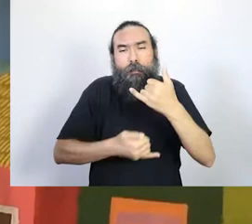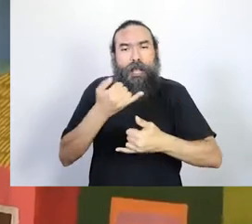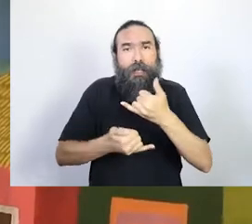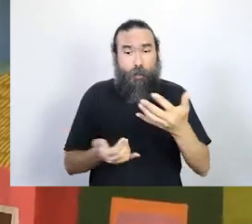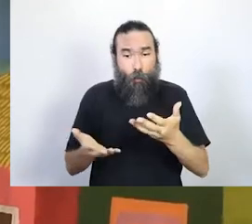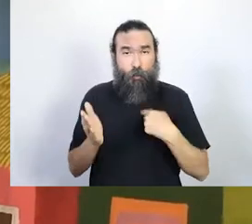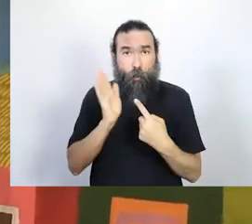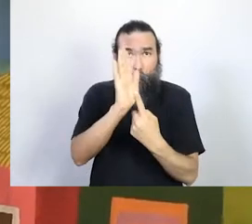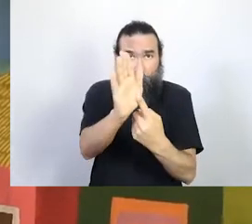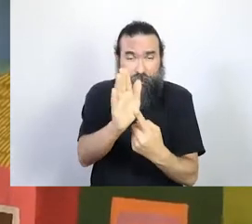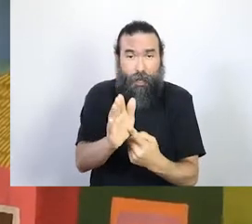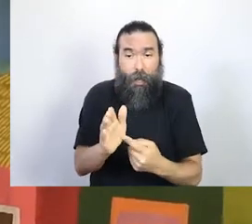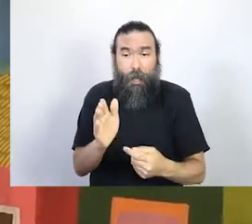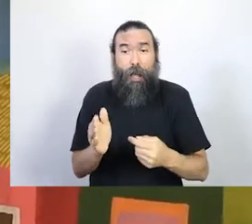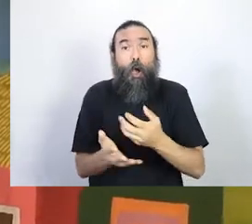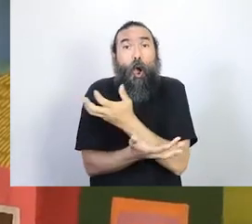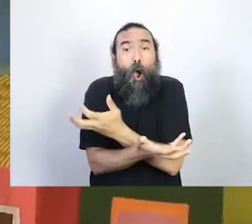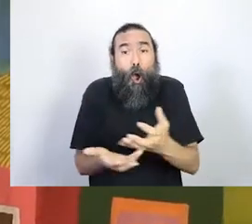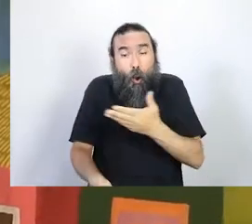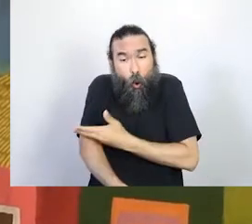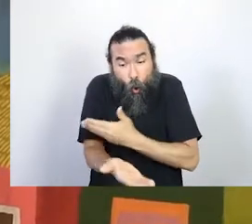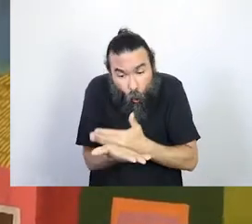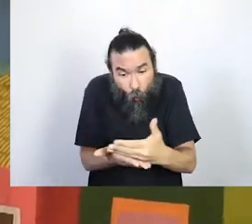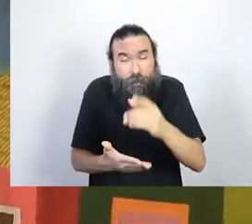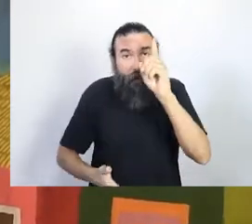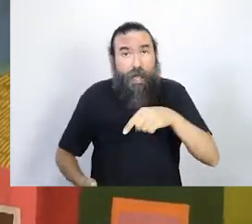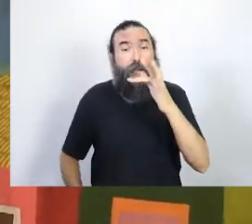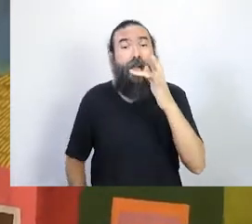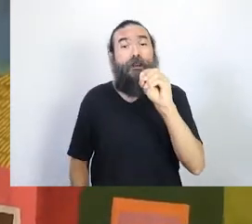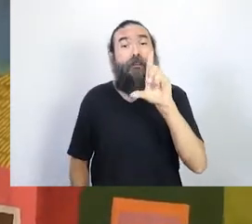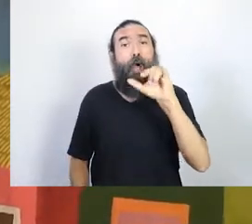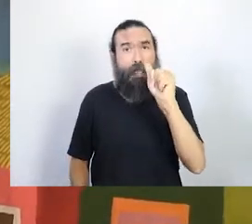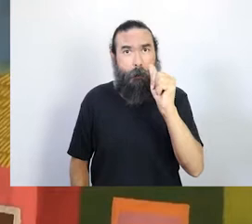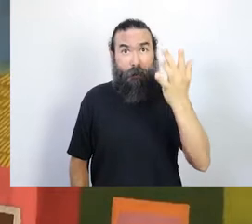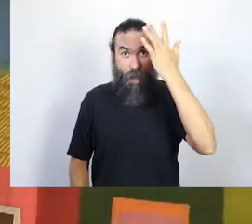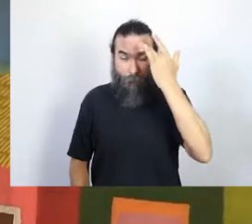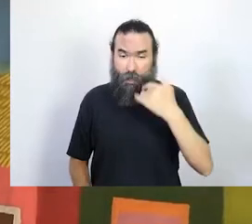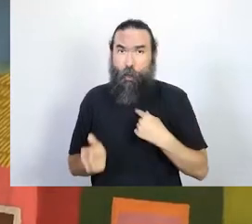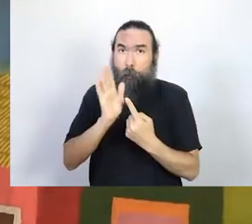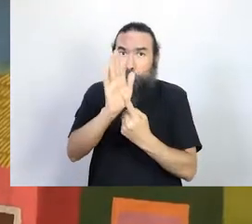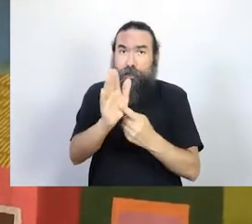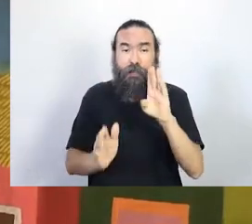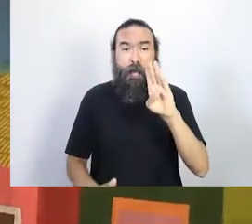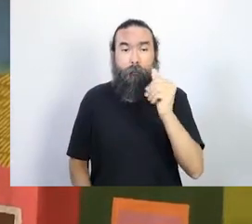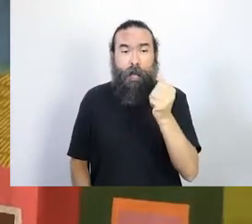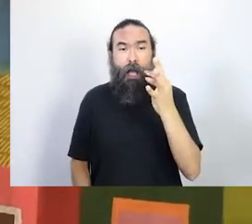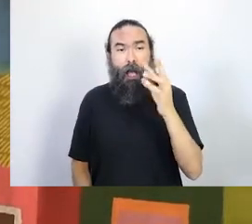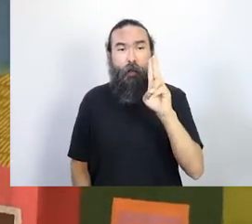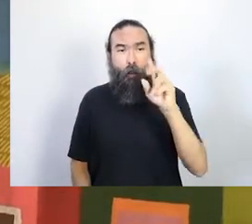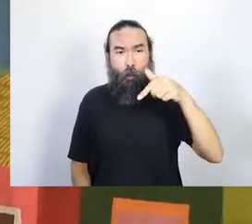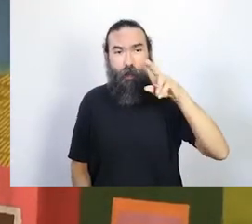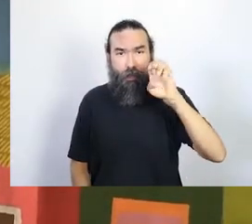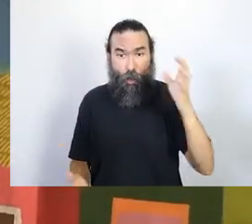da Rainha, que é a folia. E amanhã a gente vai falar a segunda parte, que é o batuque. Então a gente vai ver agora